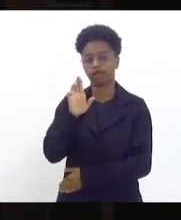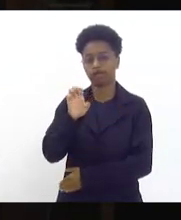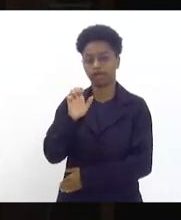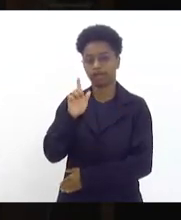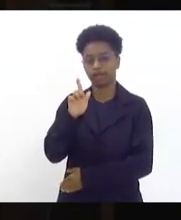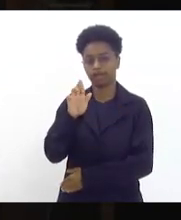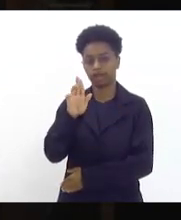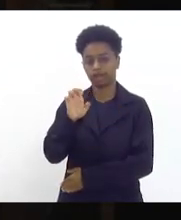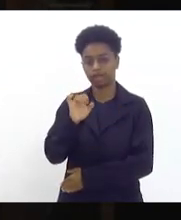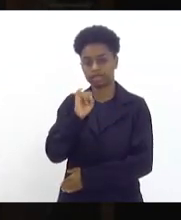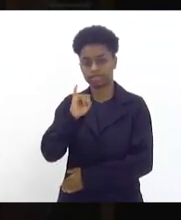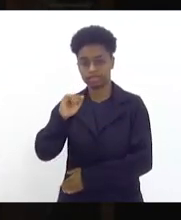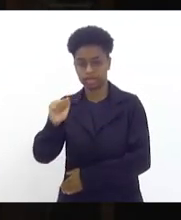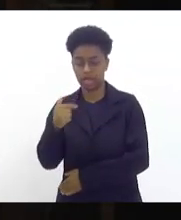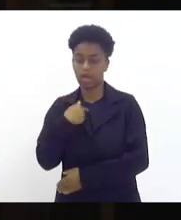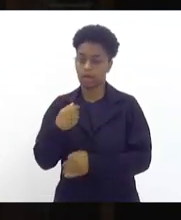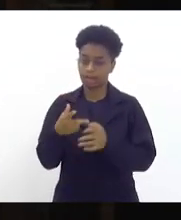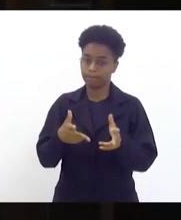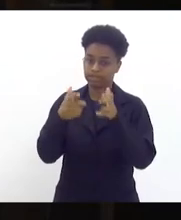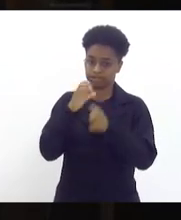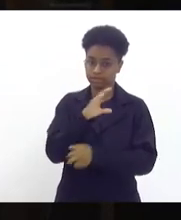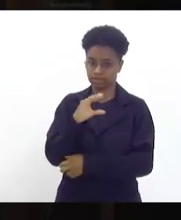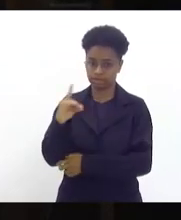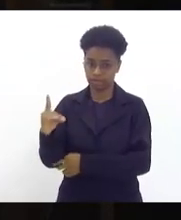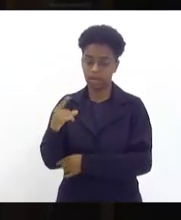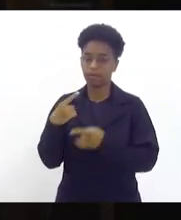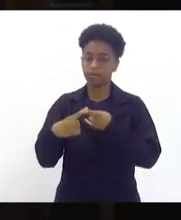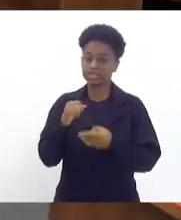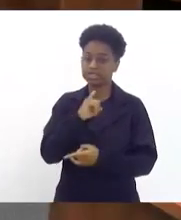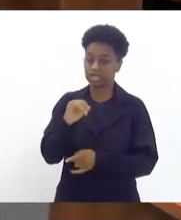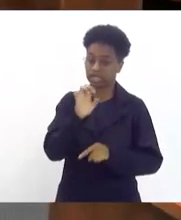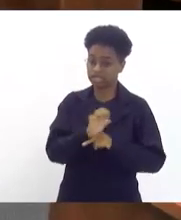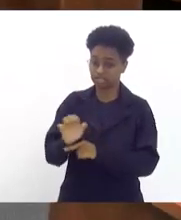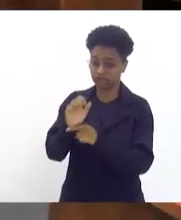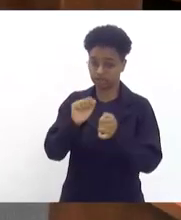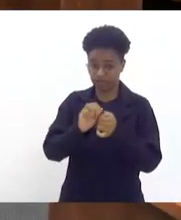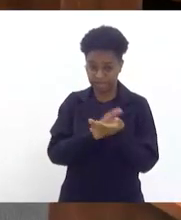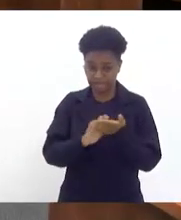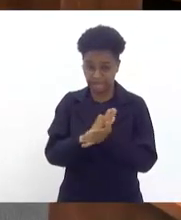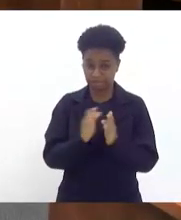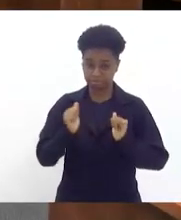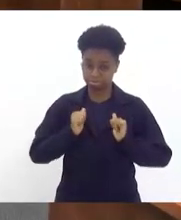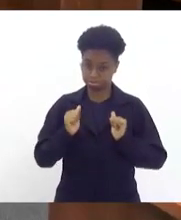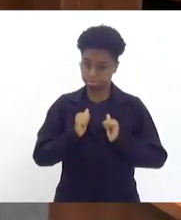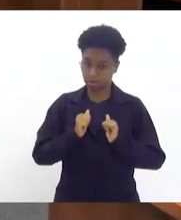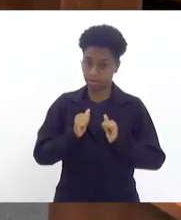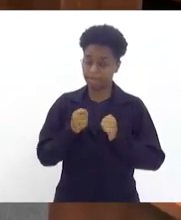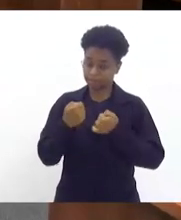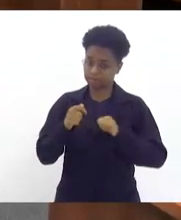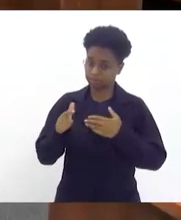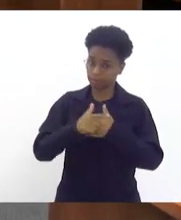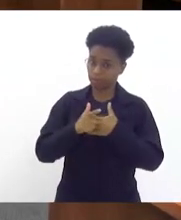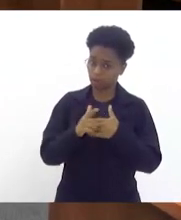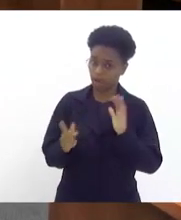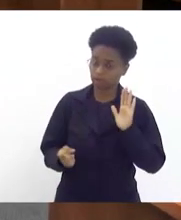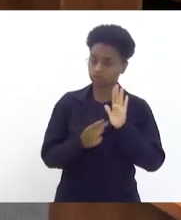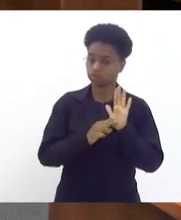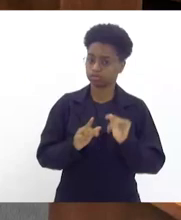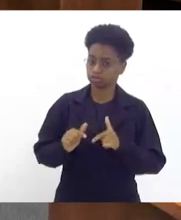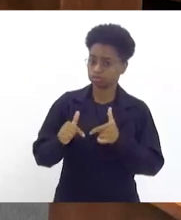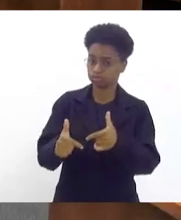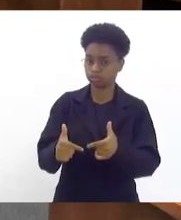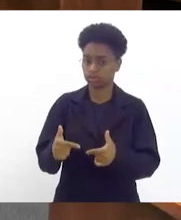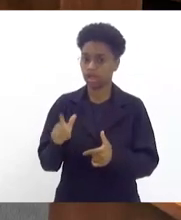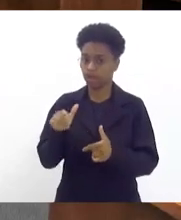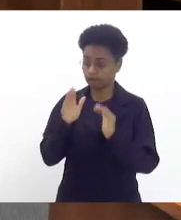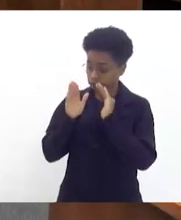ali aquela situação da CDD infelizmente se o estado não deixar de ser omisso E assumir o seu papel Isso é